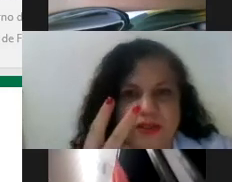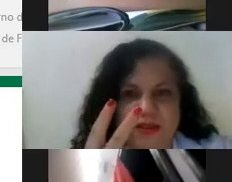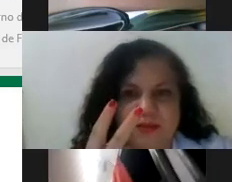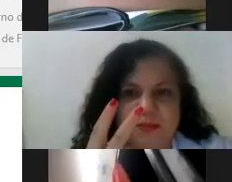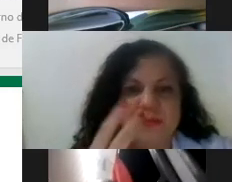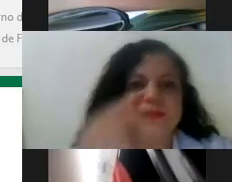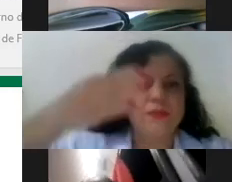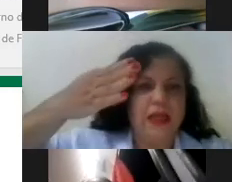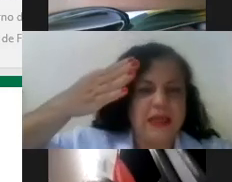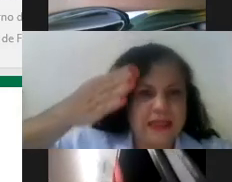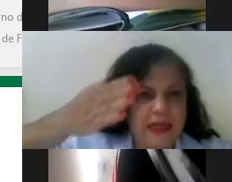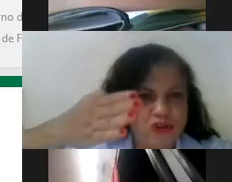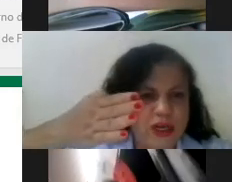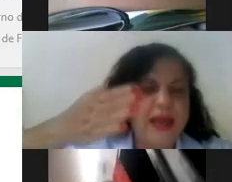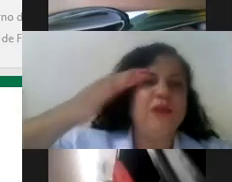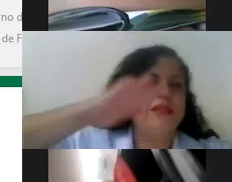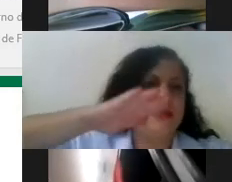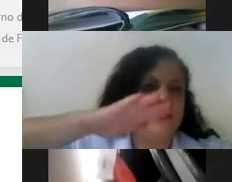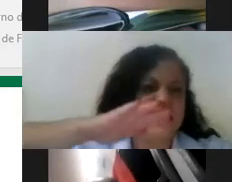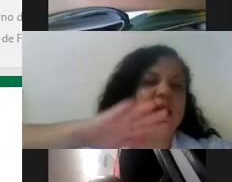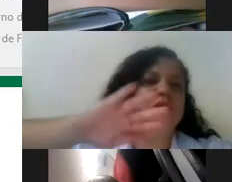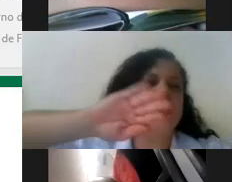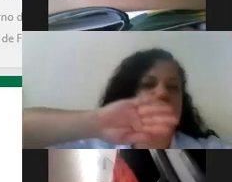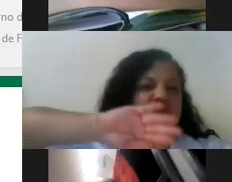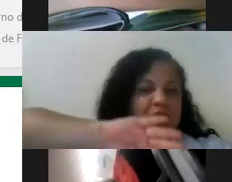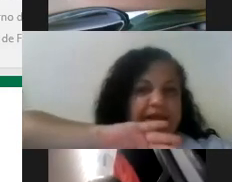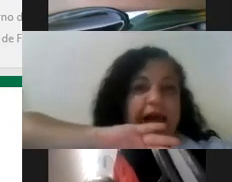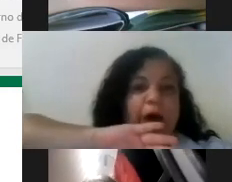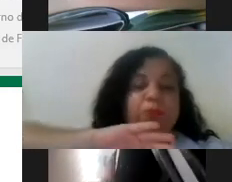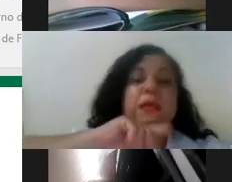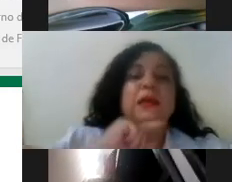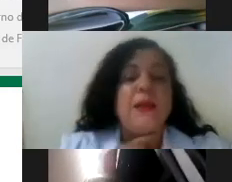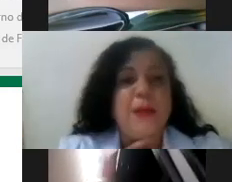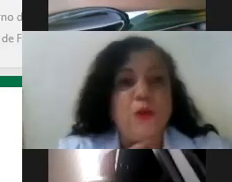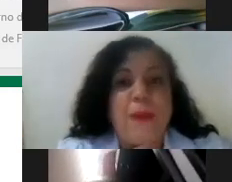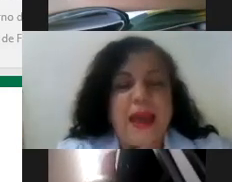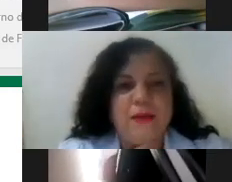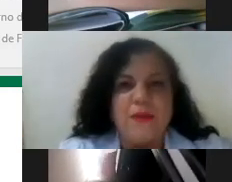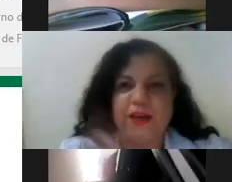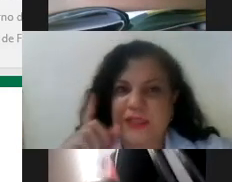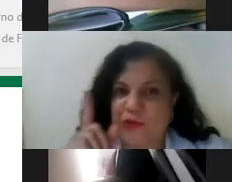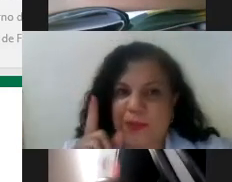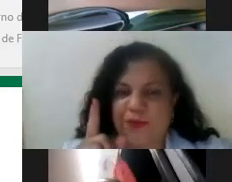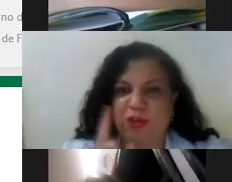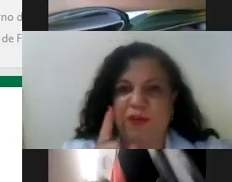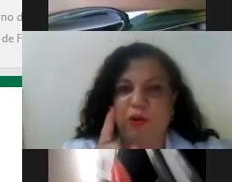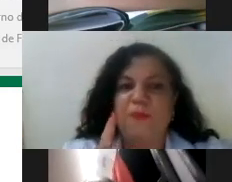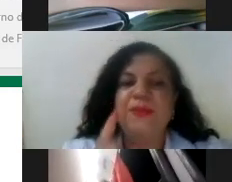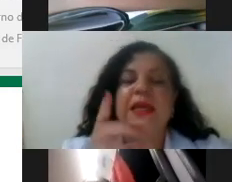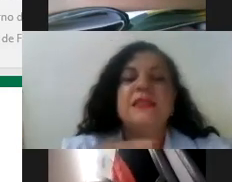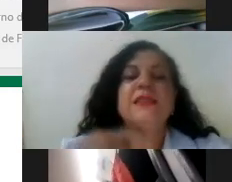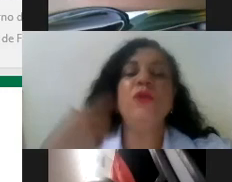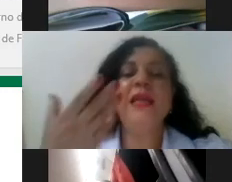2 horas. Lateral direito, lateral esquerdo, decúbito dorsal. lembrando bem, uma revisão do que a professora